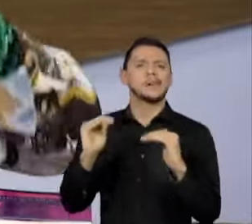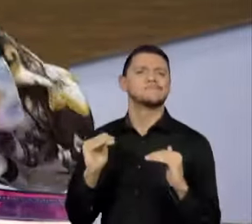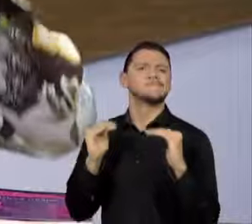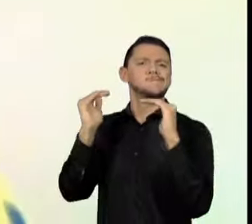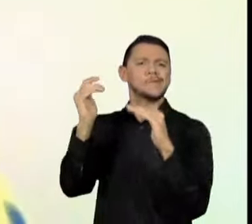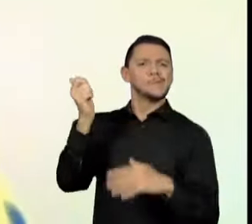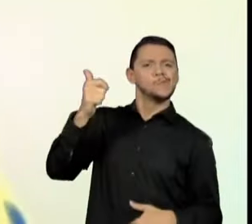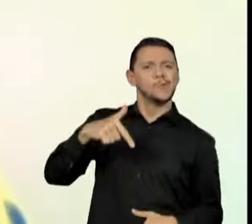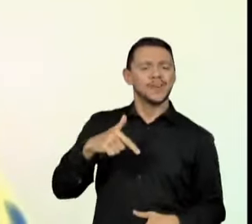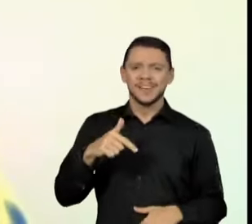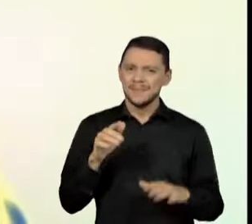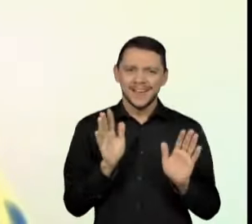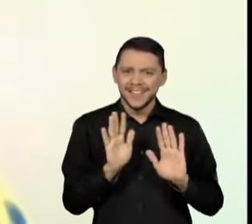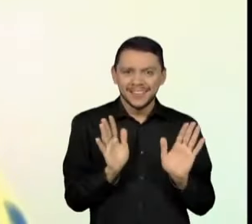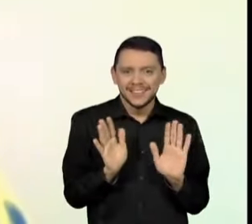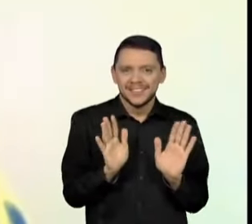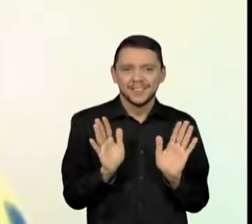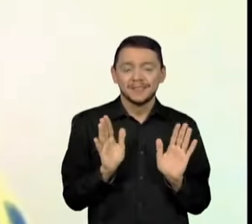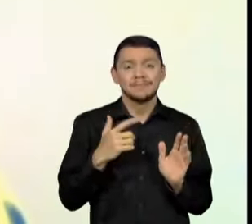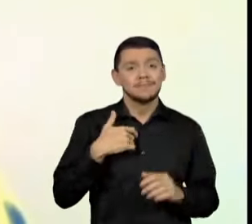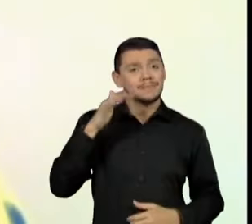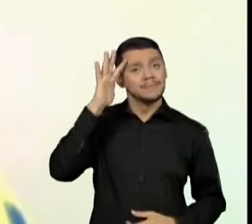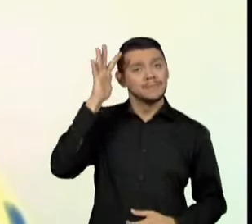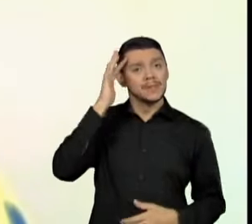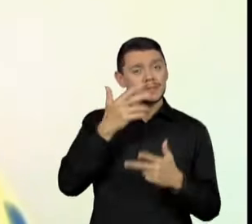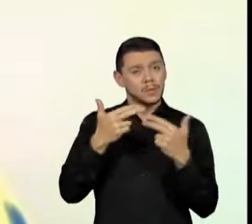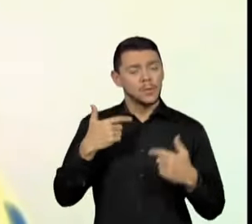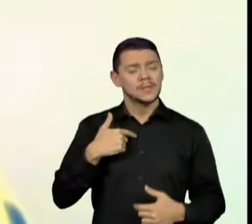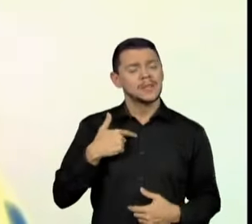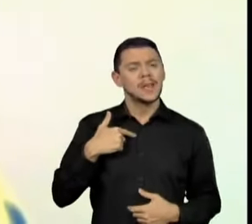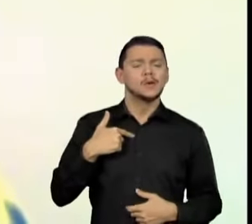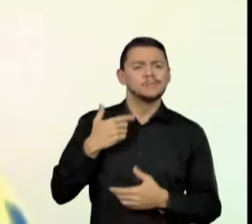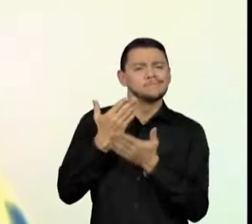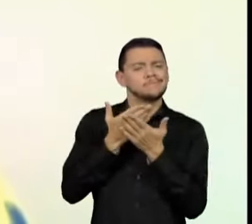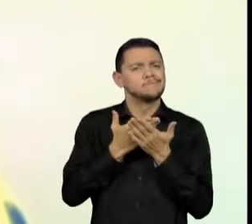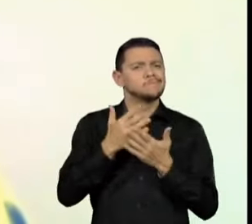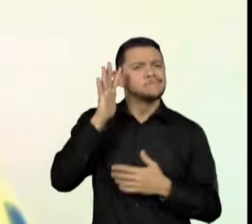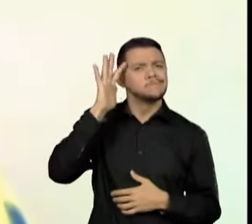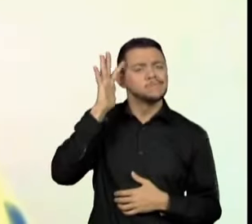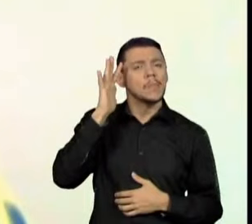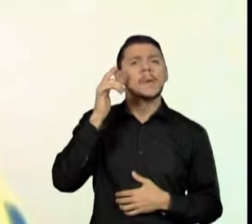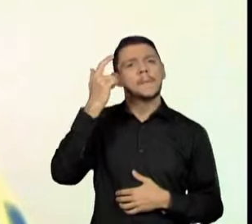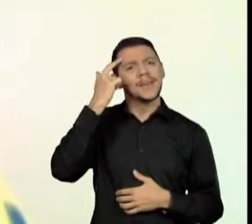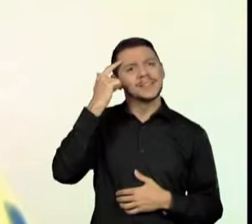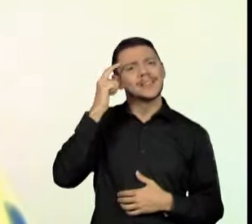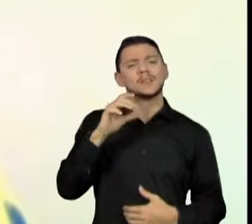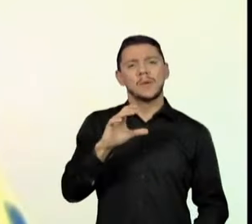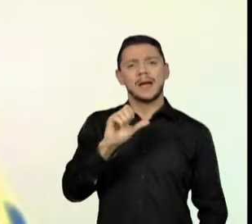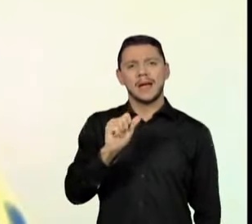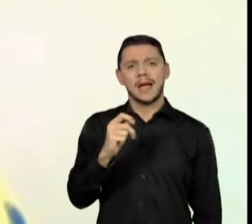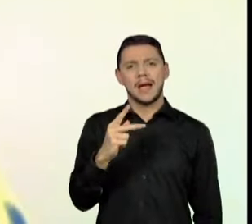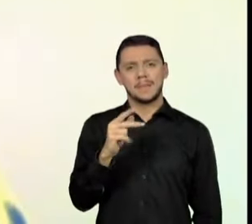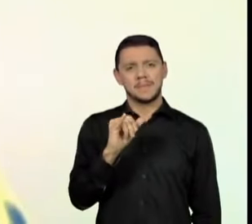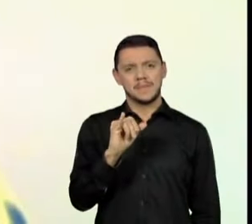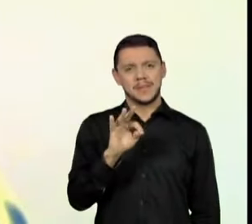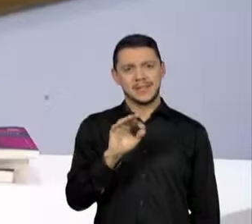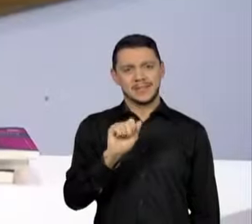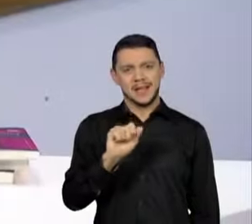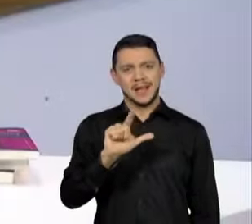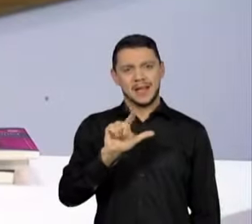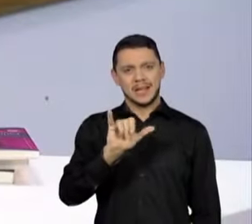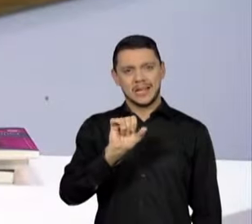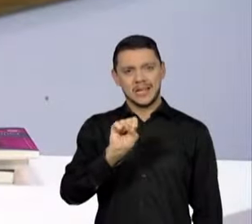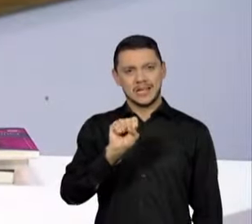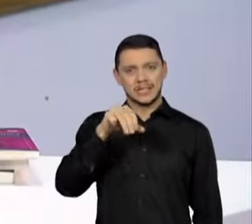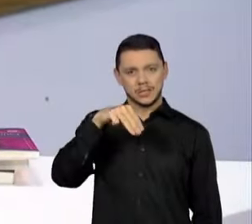assim, considerando, uma coisa que eu fiquei pensando, considerando que o capitalismo, eu acho que tem uma burrice no capitalismo, que